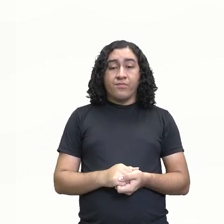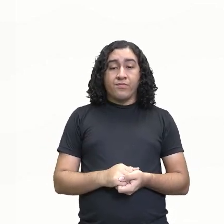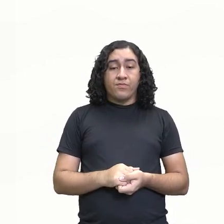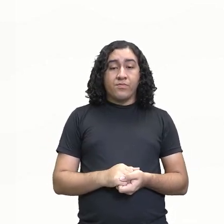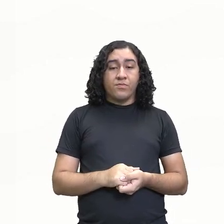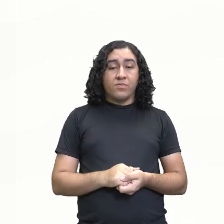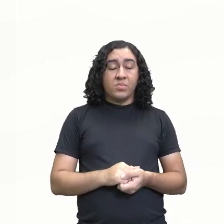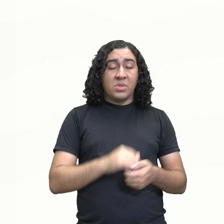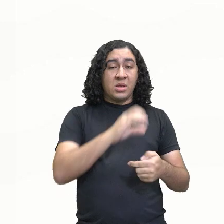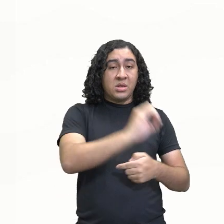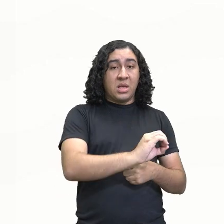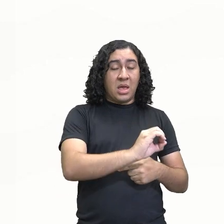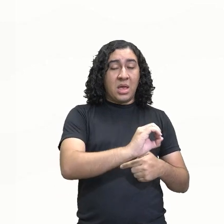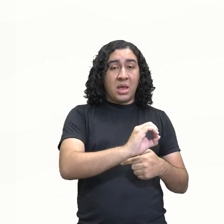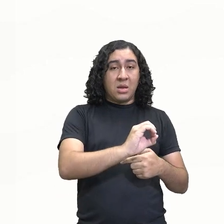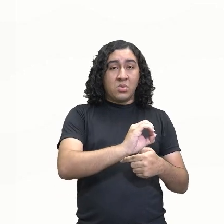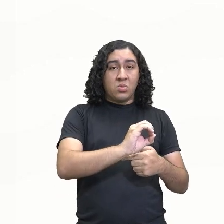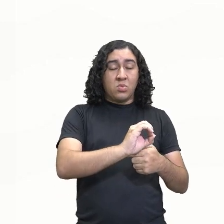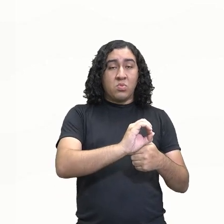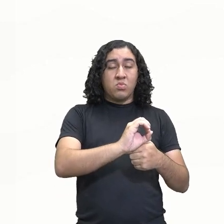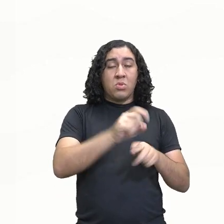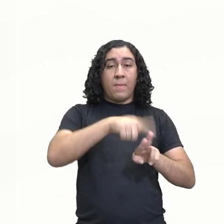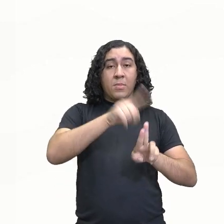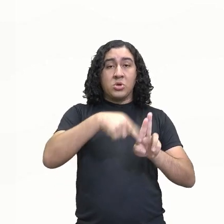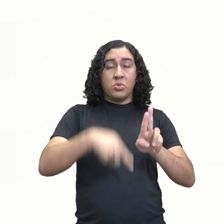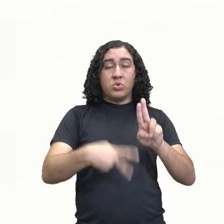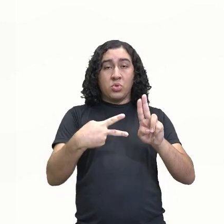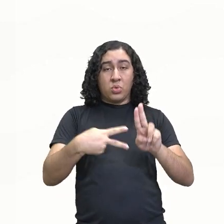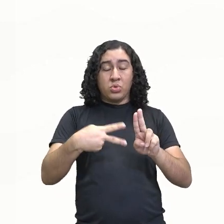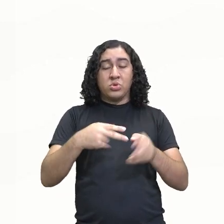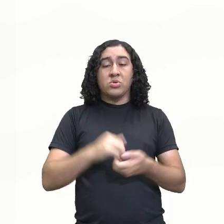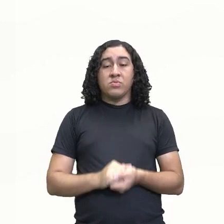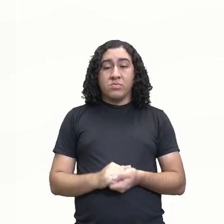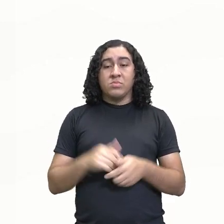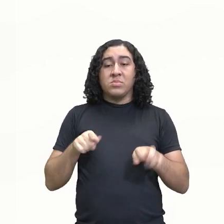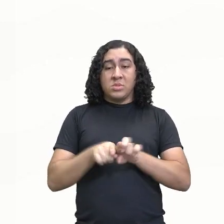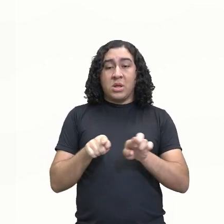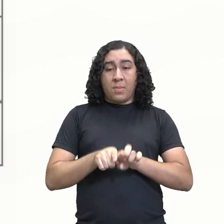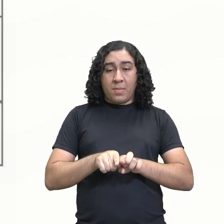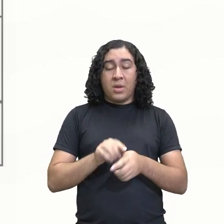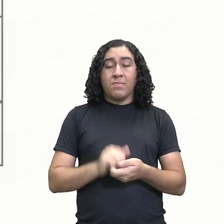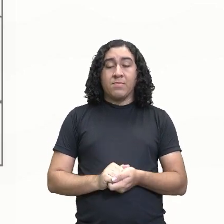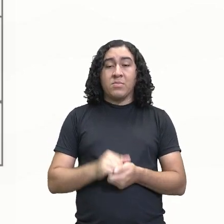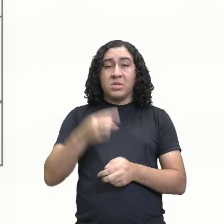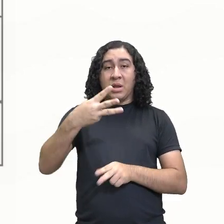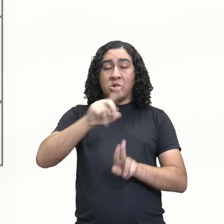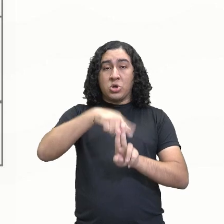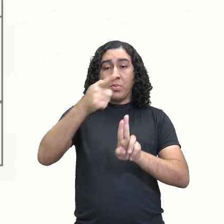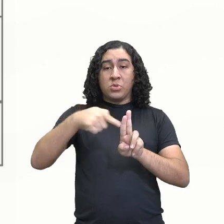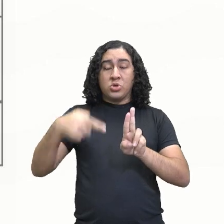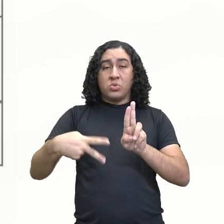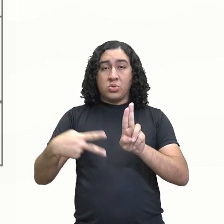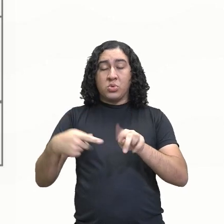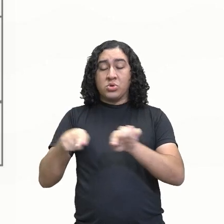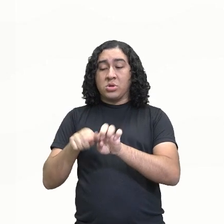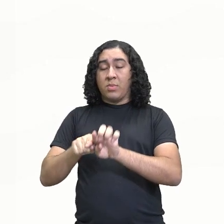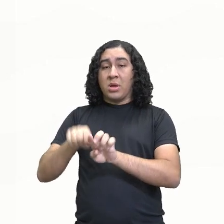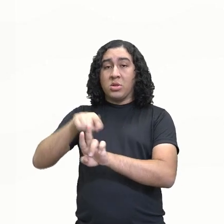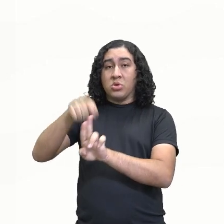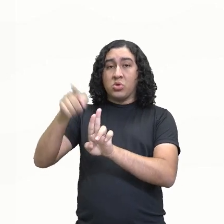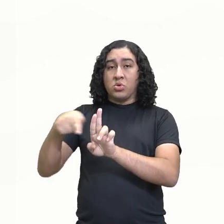sobre 2π, 3π sobre 2 e 2π, que foram os valores atribuídos aqui na